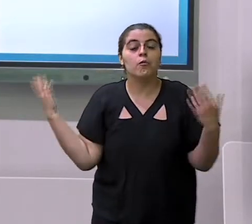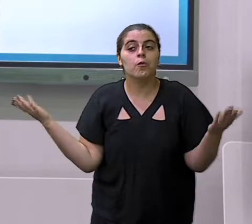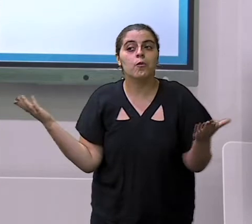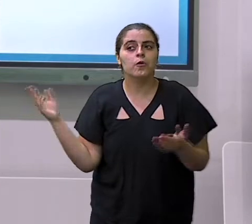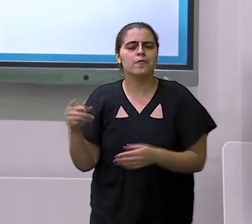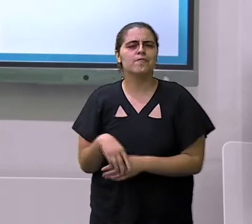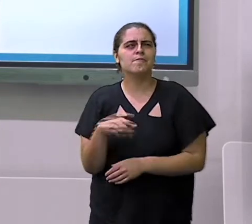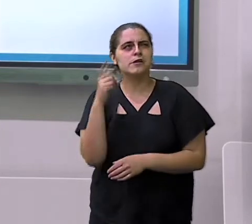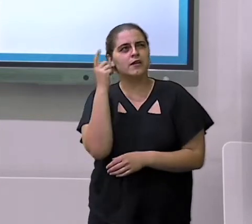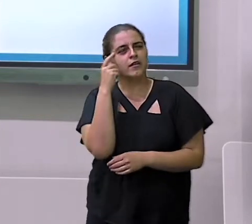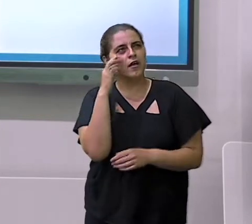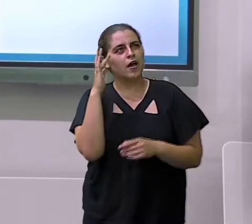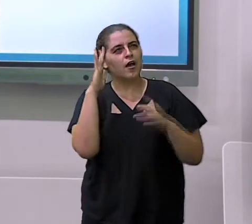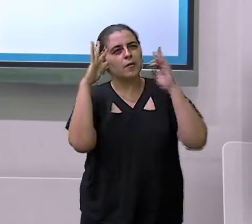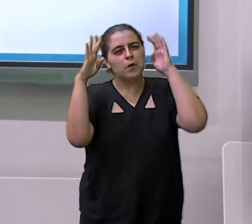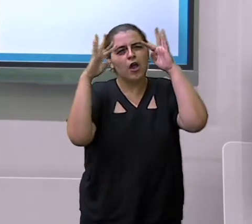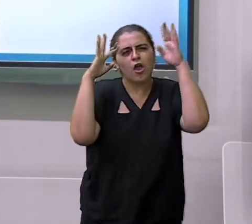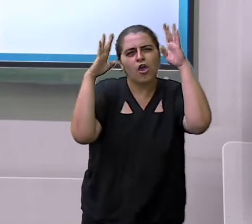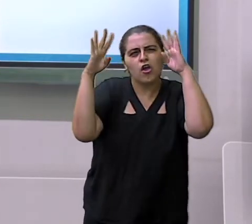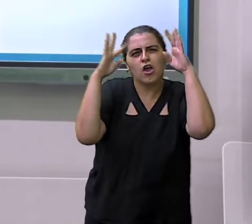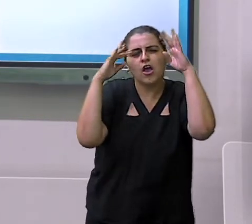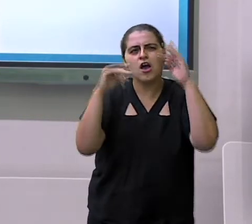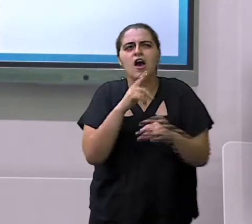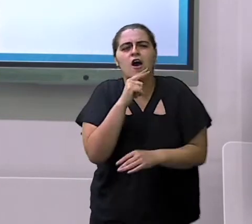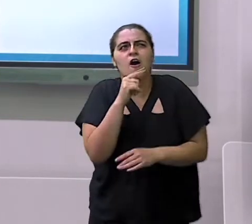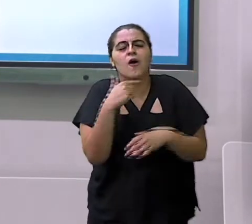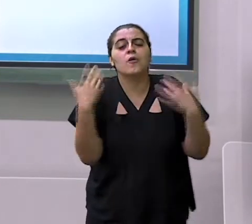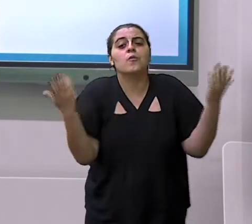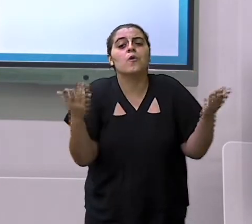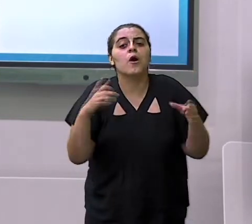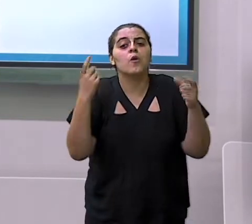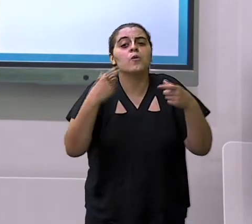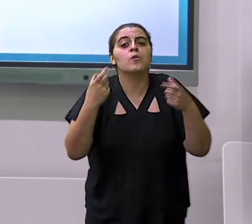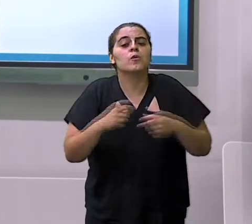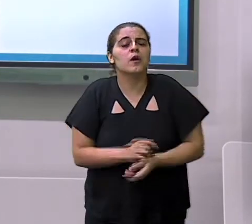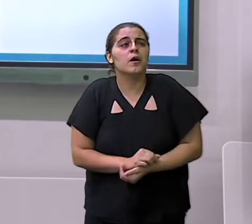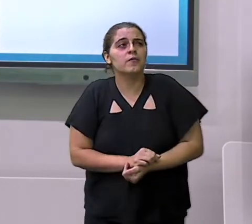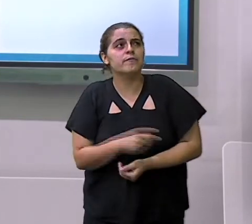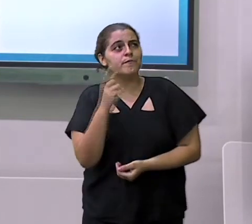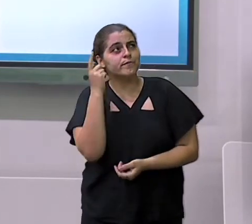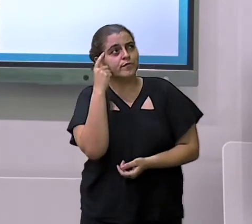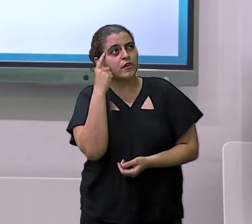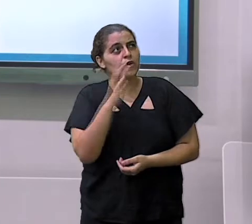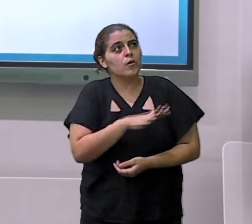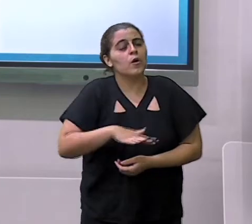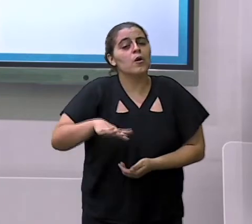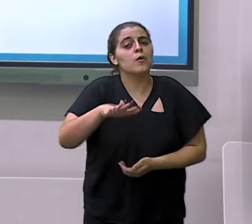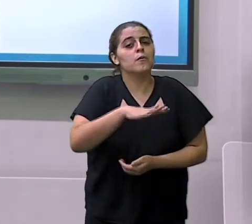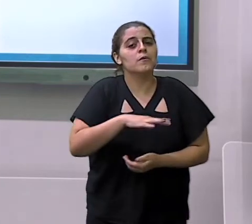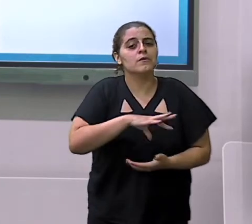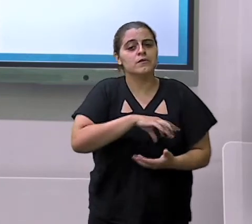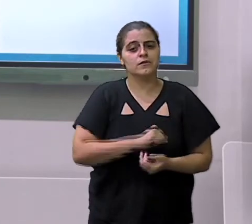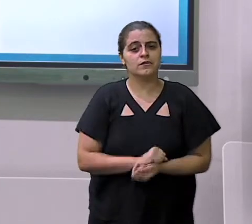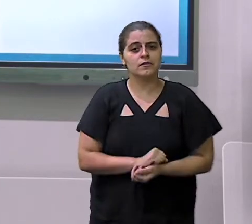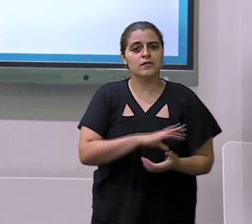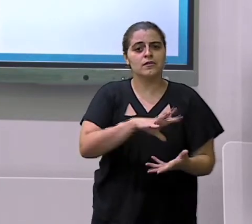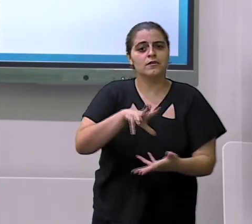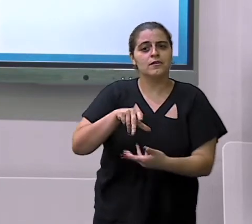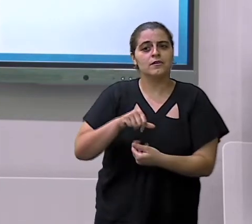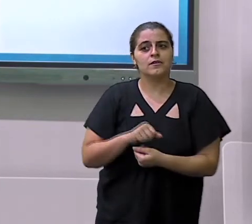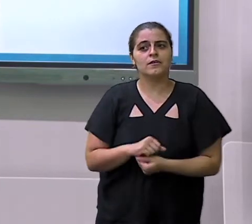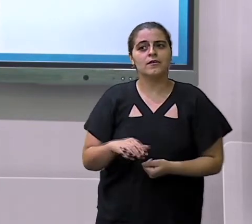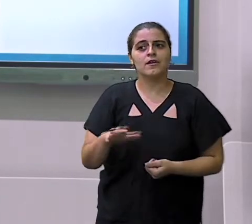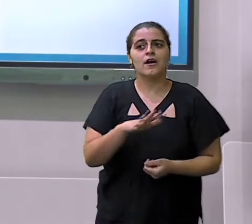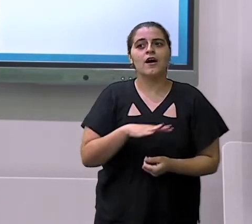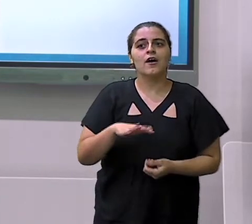toda essa água do rio? E aí ele vai tomar, ele vai ocupar toda a terra, todo o espaço,